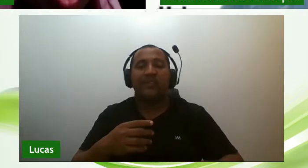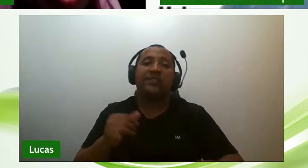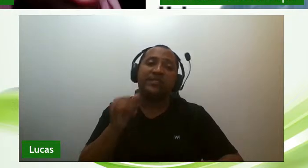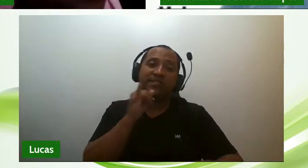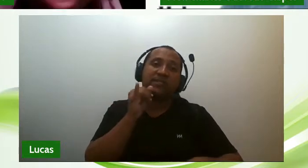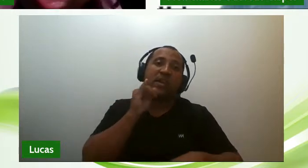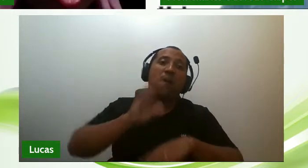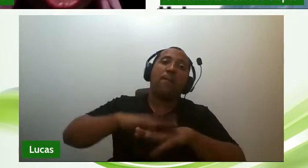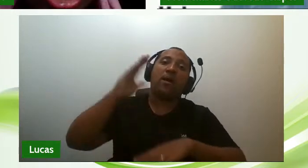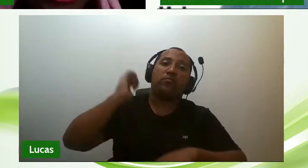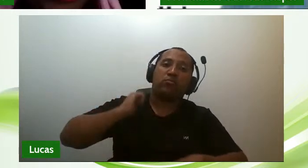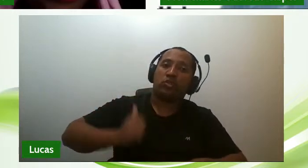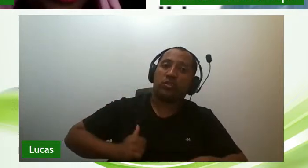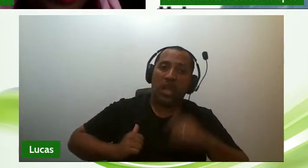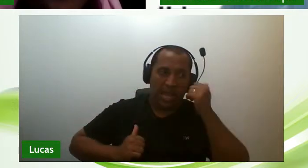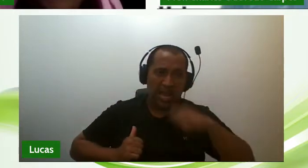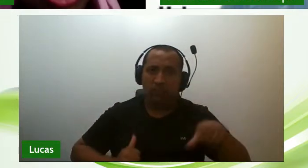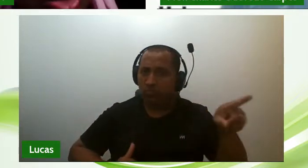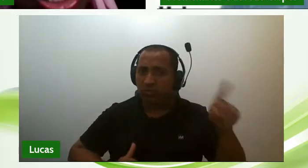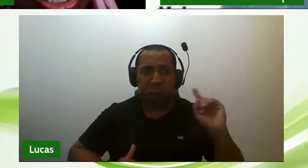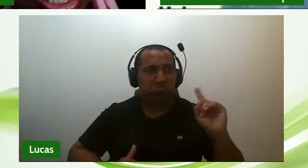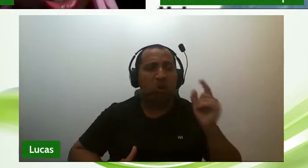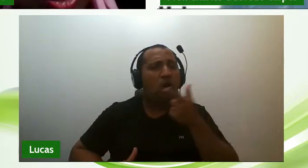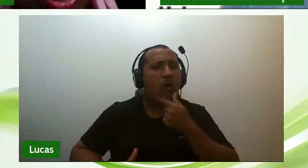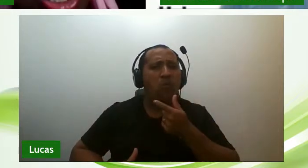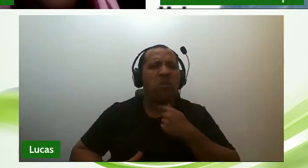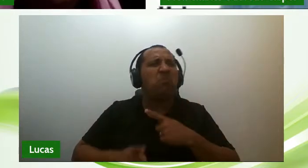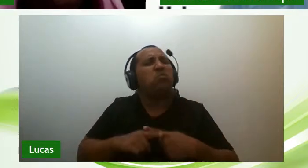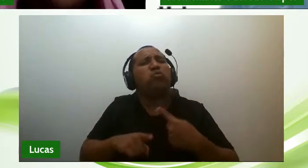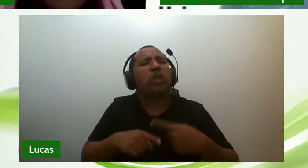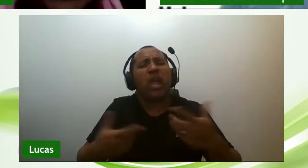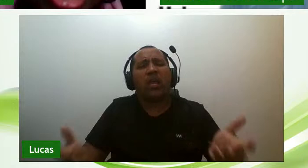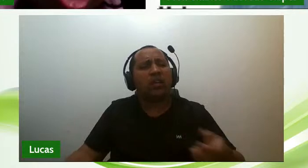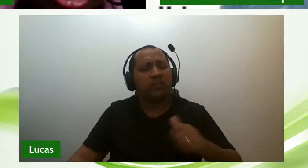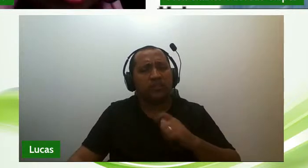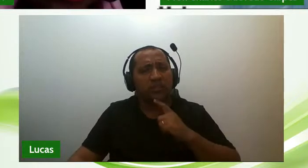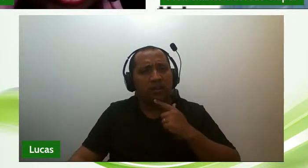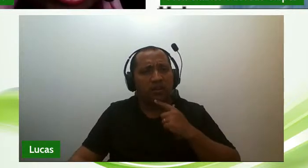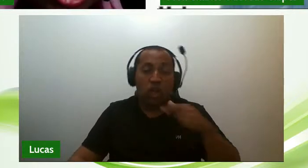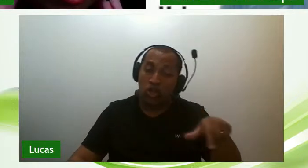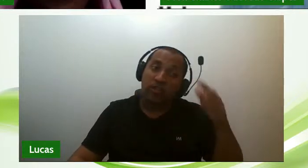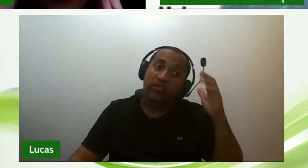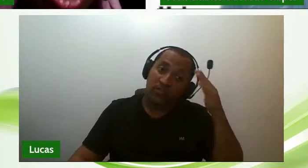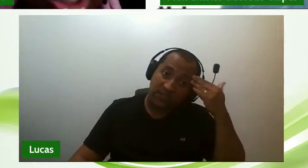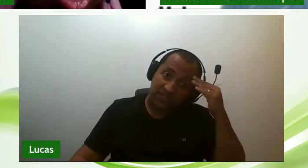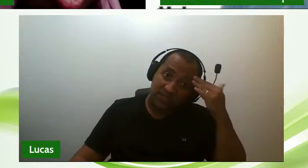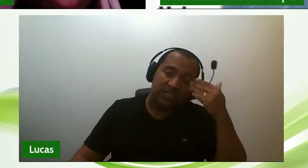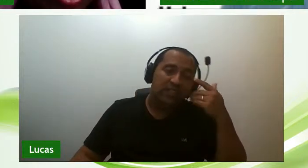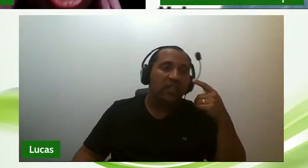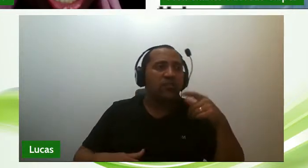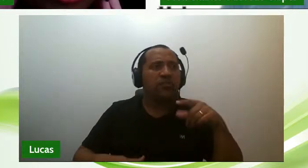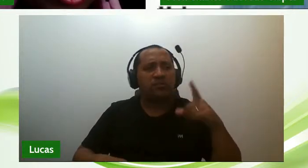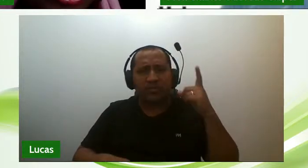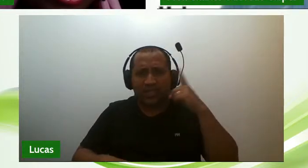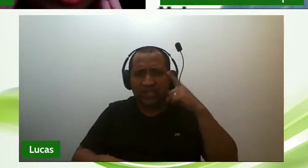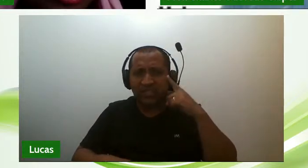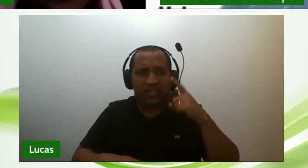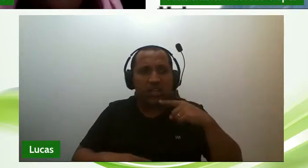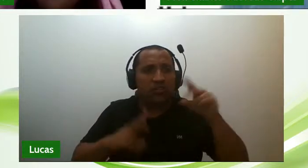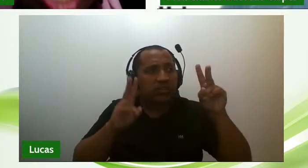mais bolsa, não são as mulheres. O que está acontecendo? A gente vai entender o que está acontecendo, se colocando nos pés